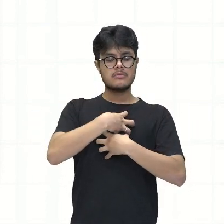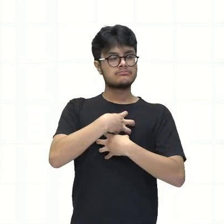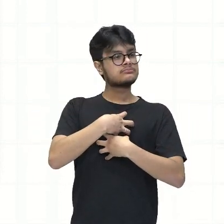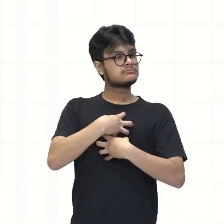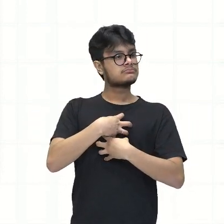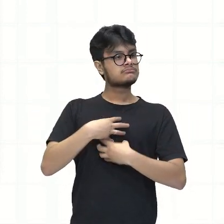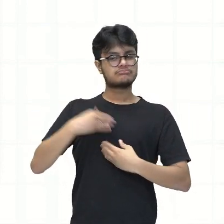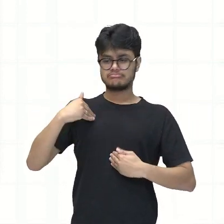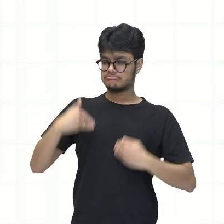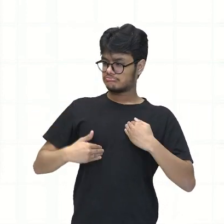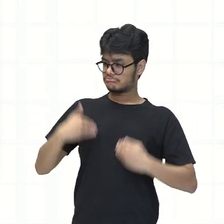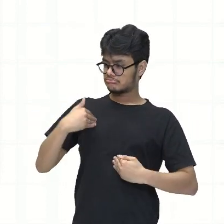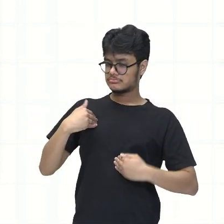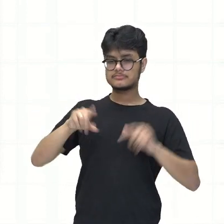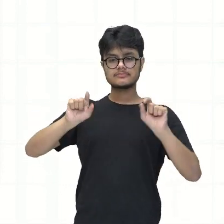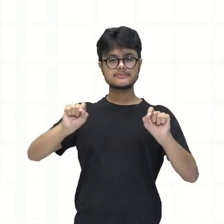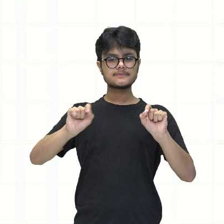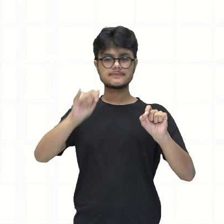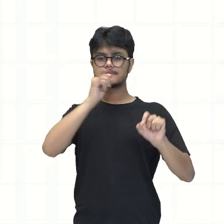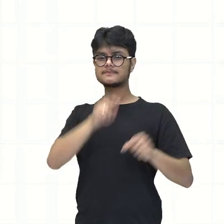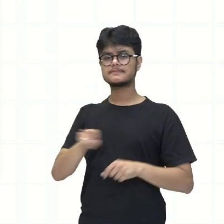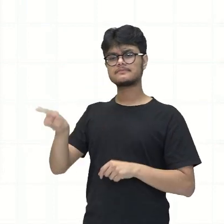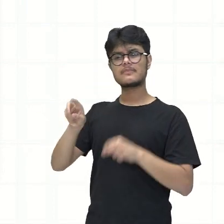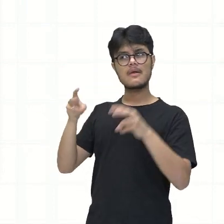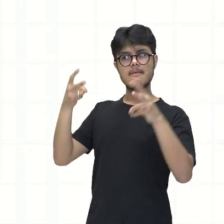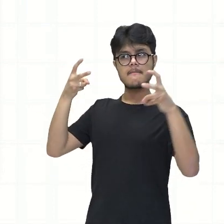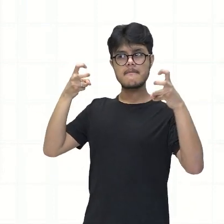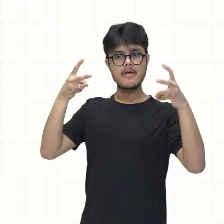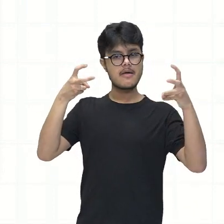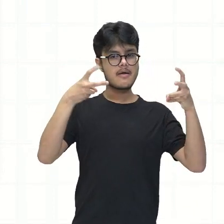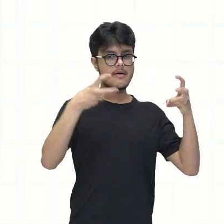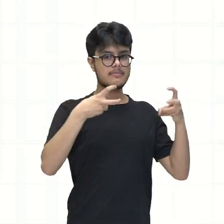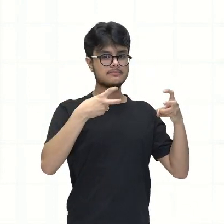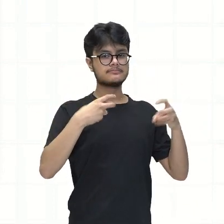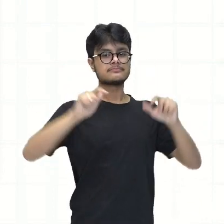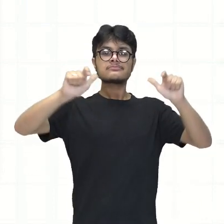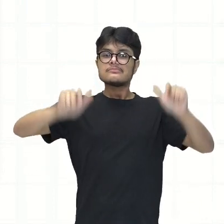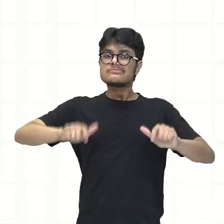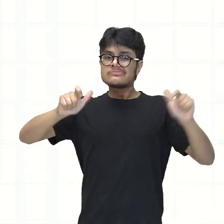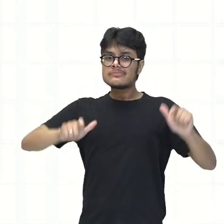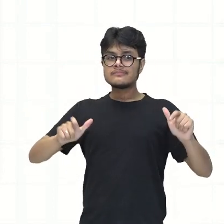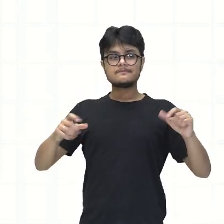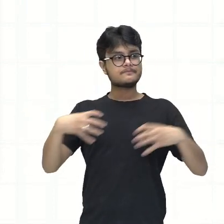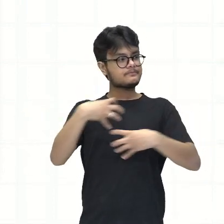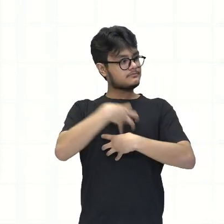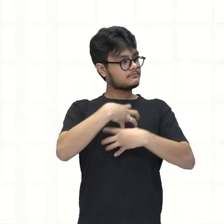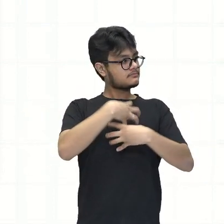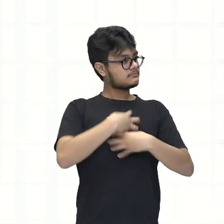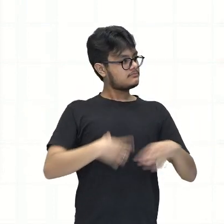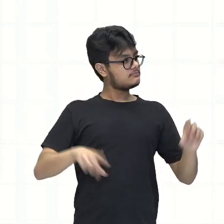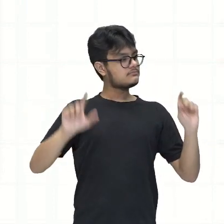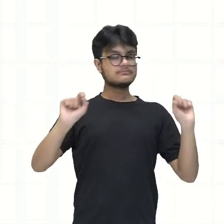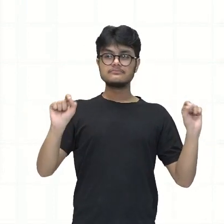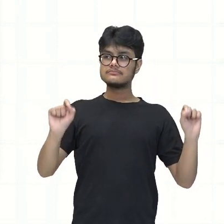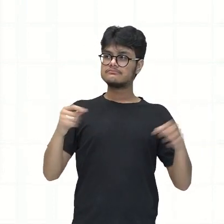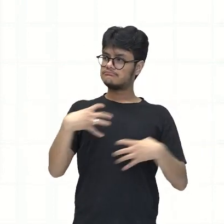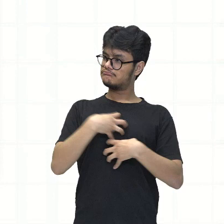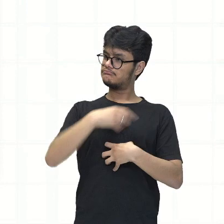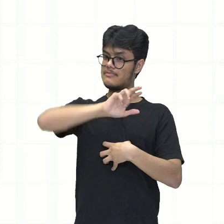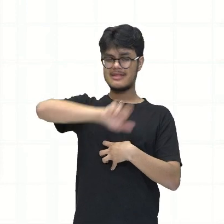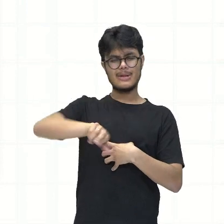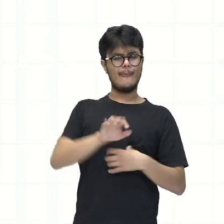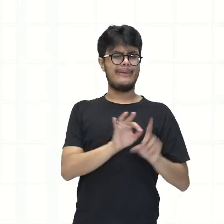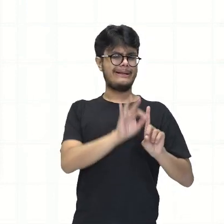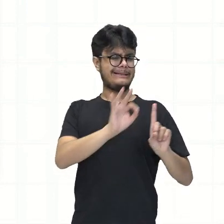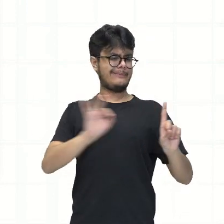parte de um indivíduo. É o que você percebe de onde você está, entendeu? Não é a